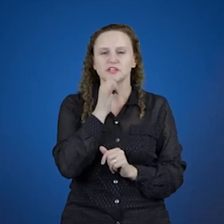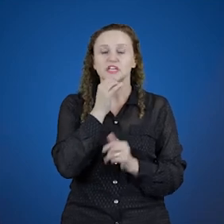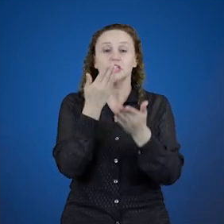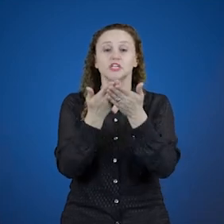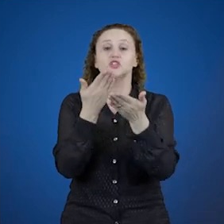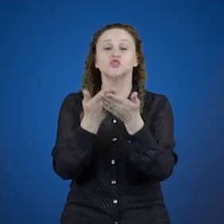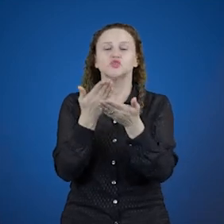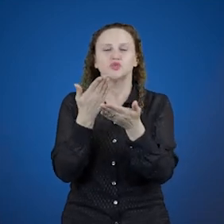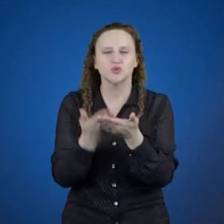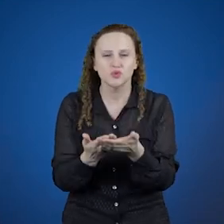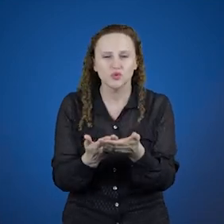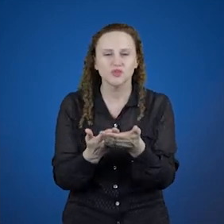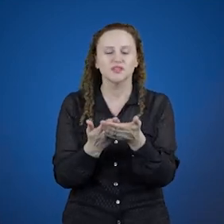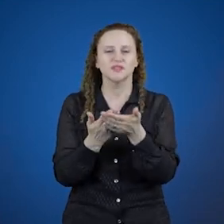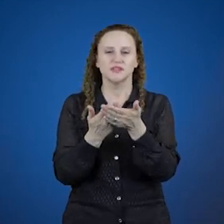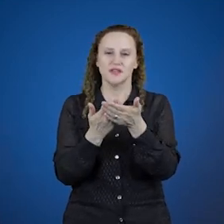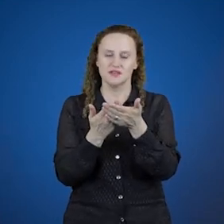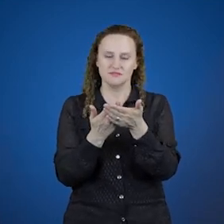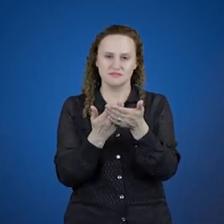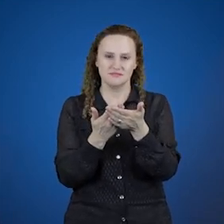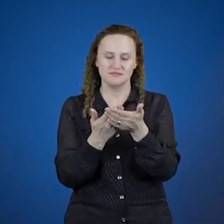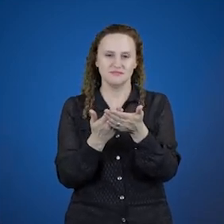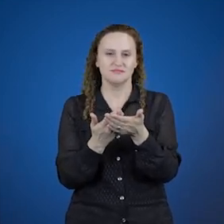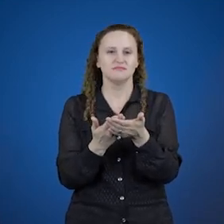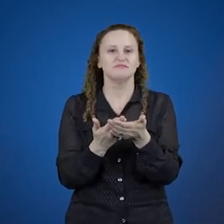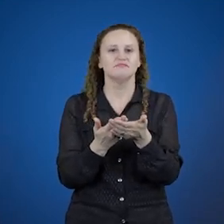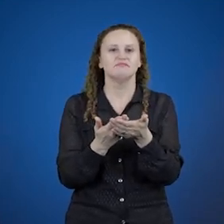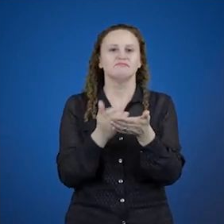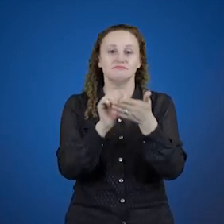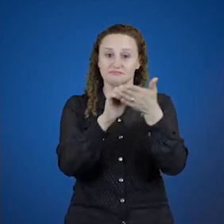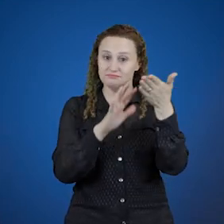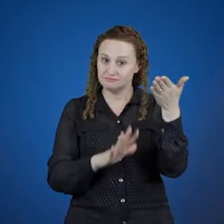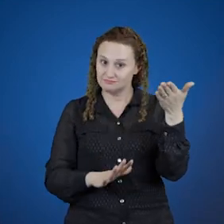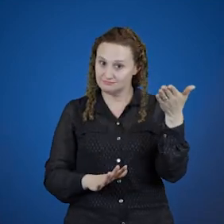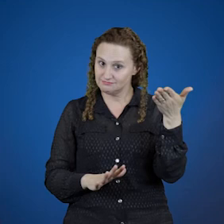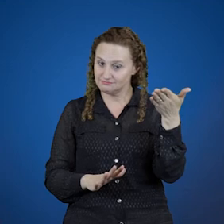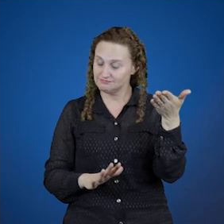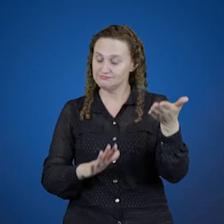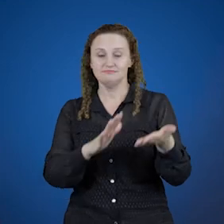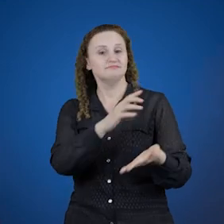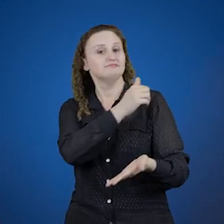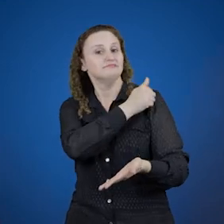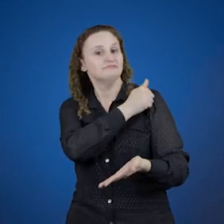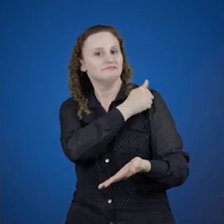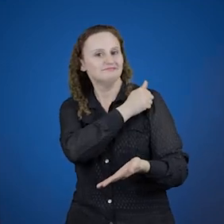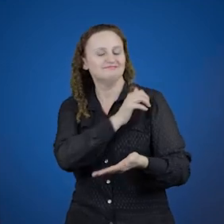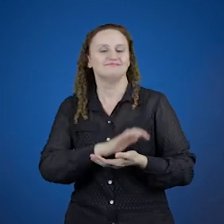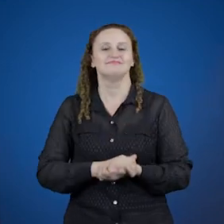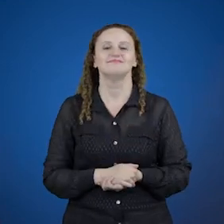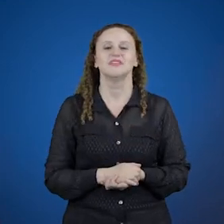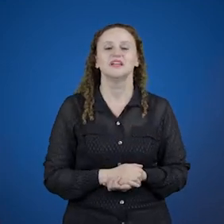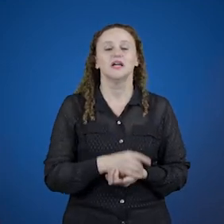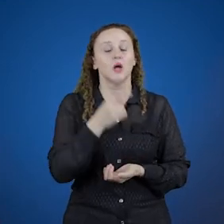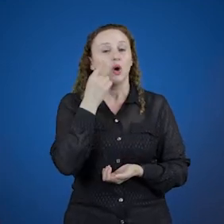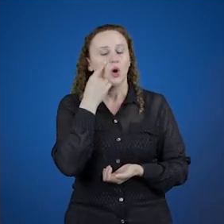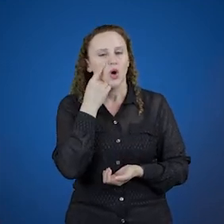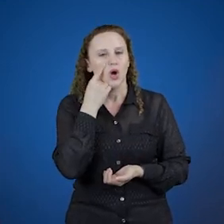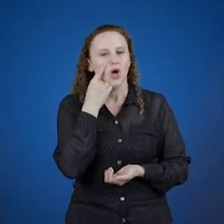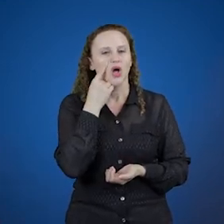estudem a lição alunos Oi ó no início